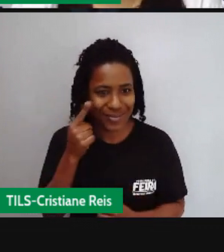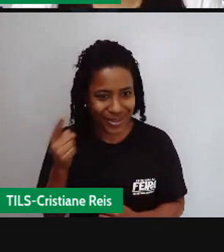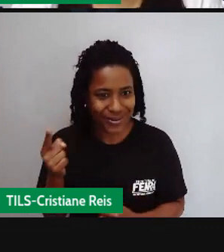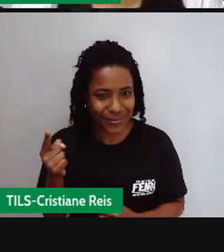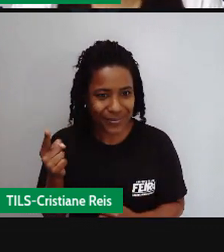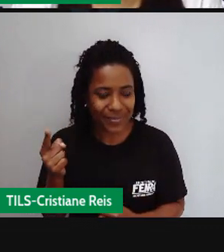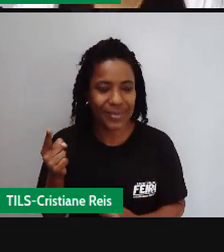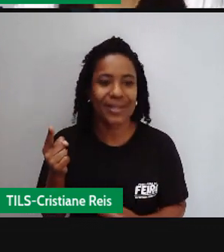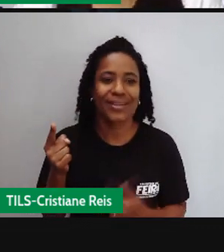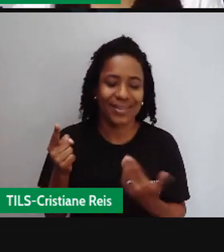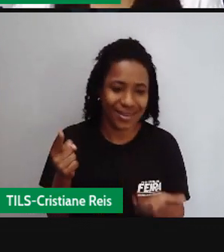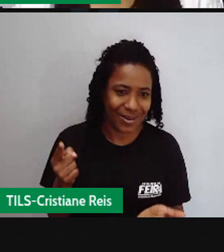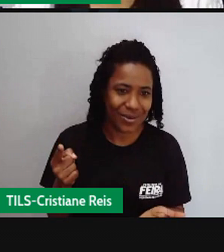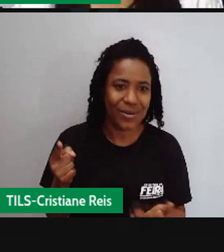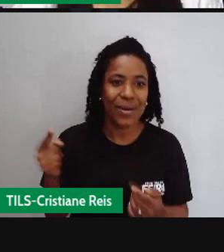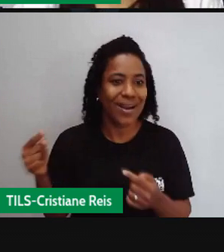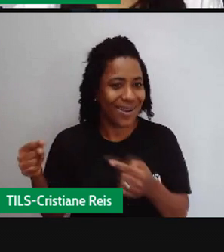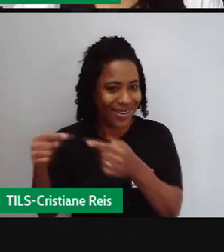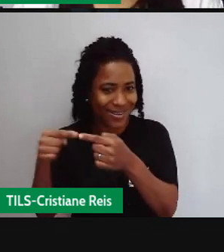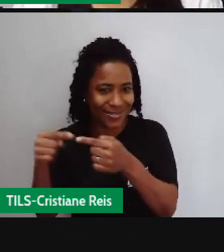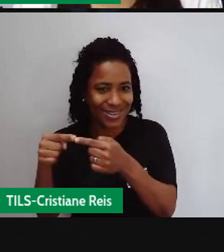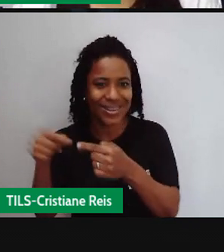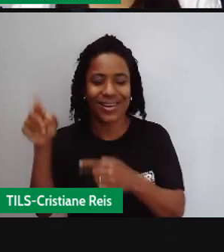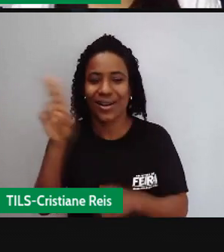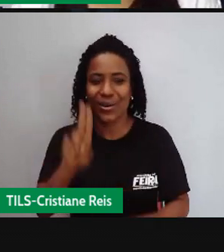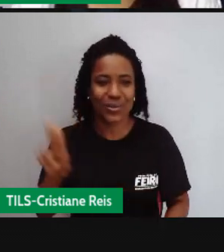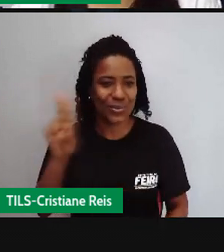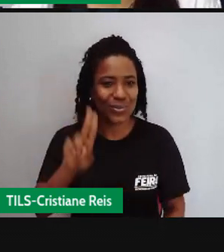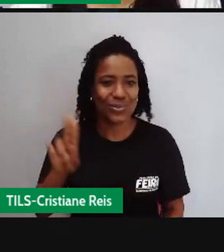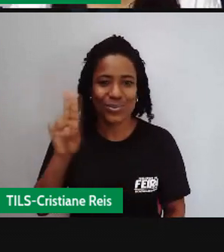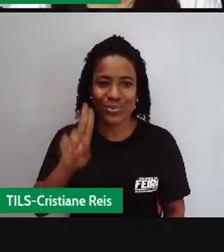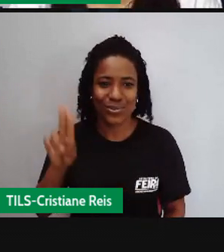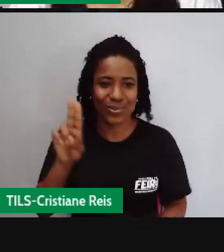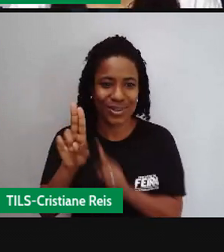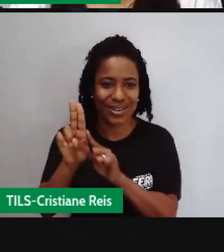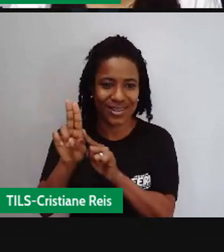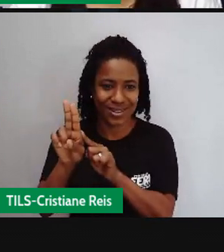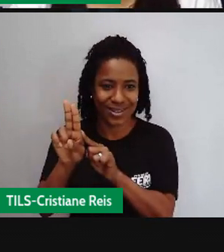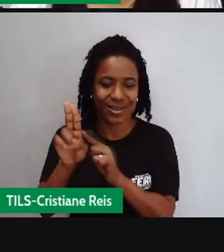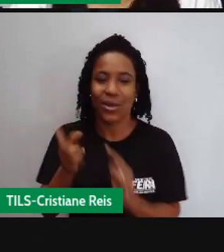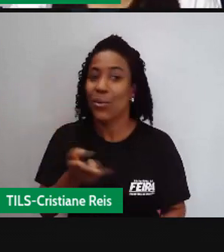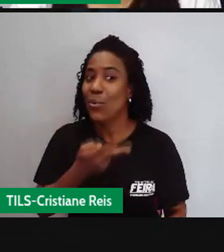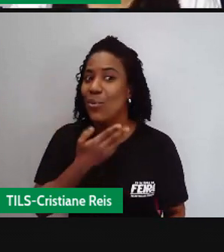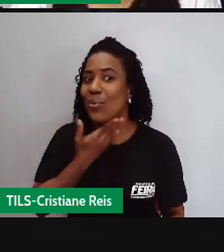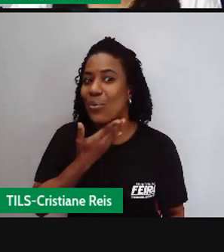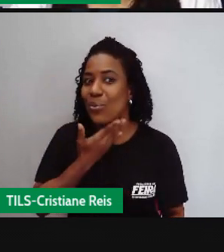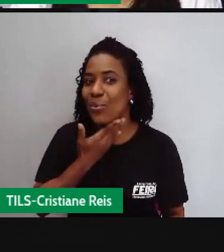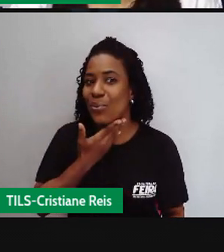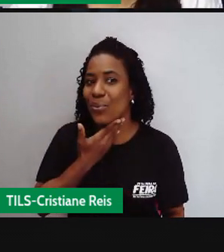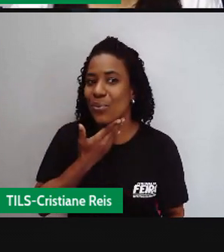som de U. Agora, vamos para a palavra touro, ó. Touro,